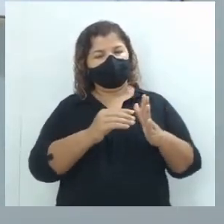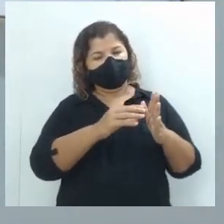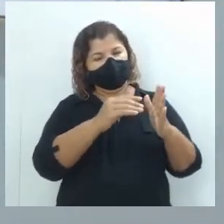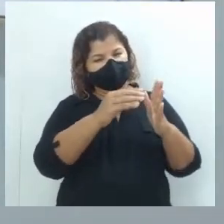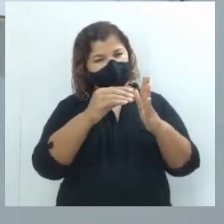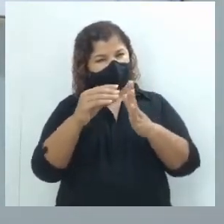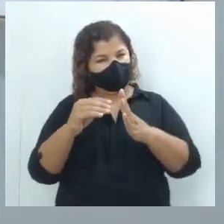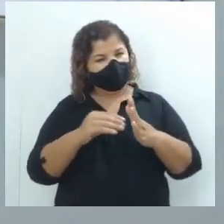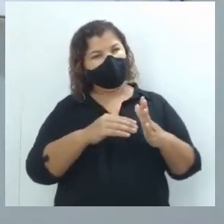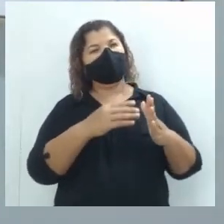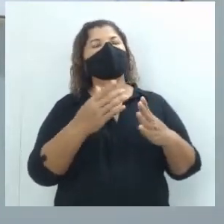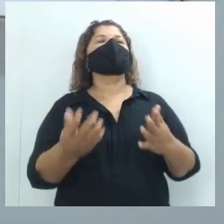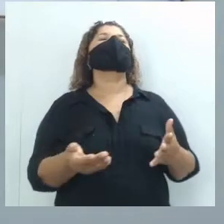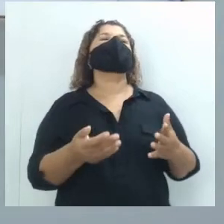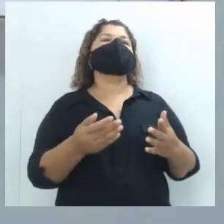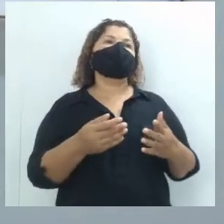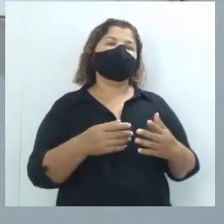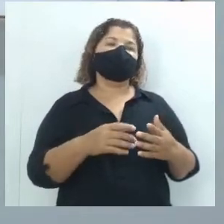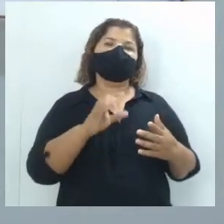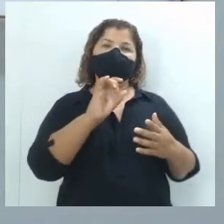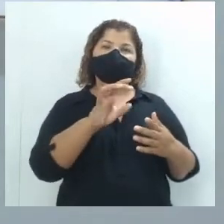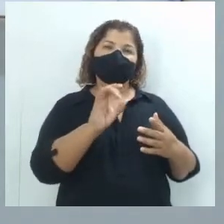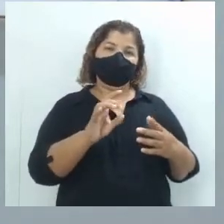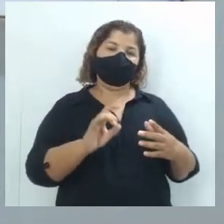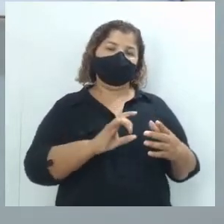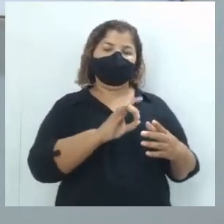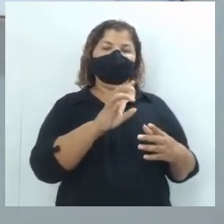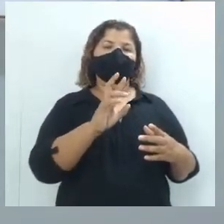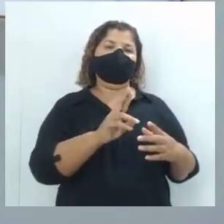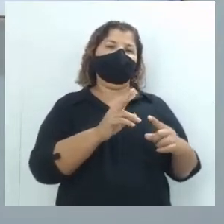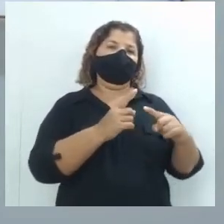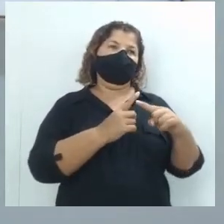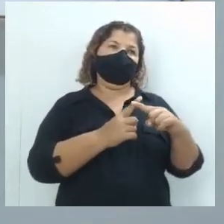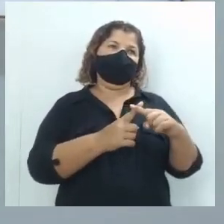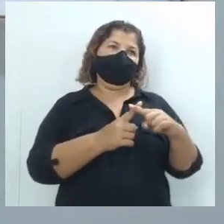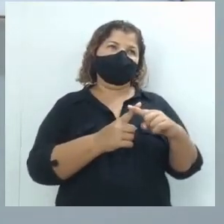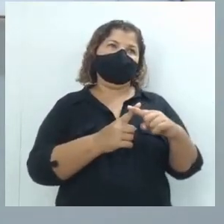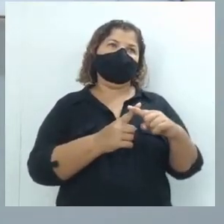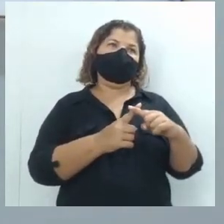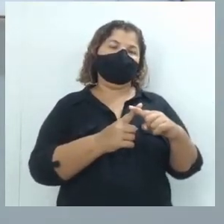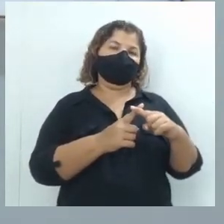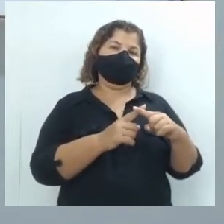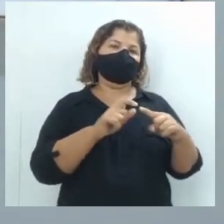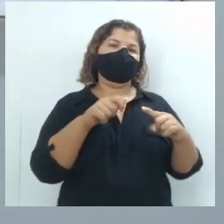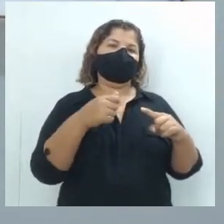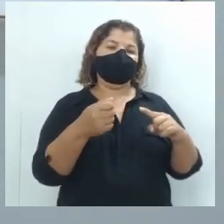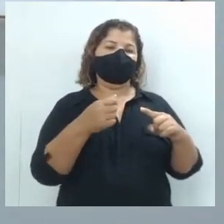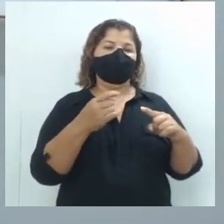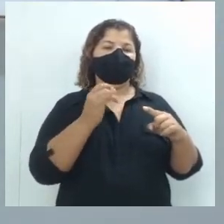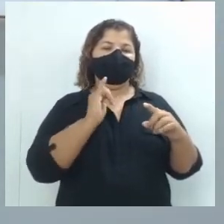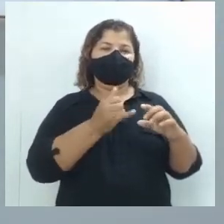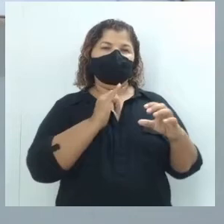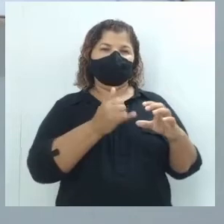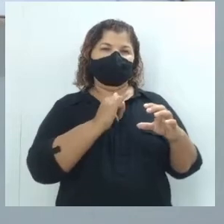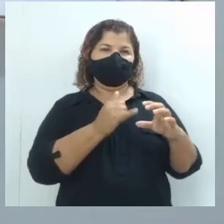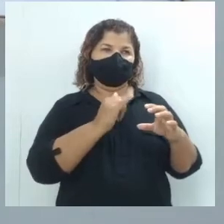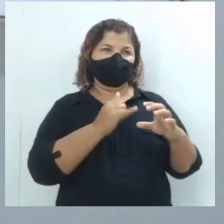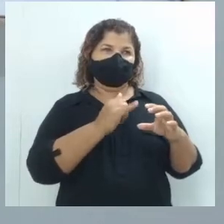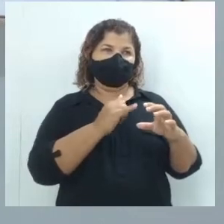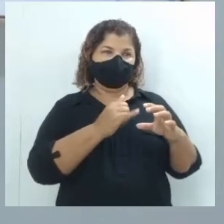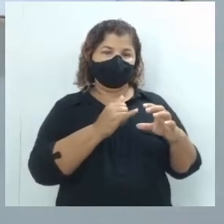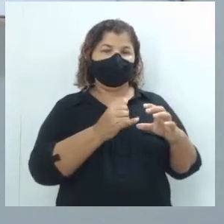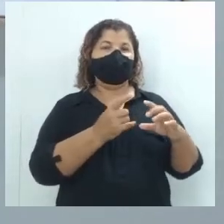célula, lembrem que cada RNA positivo dentro da célula funciona como RNA mensageiro. Então, o